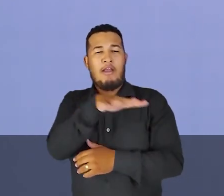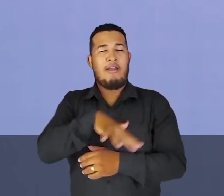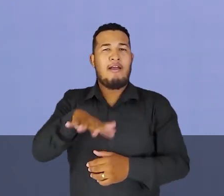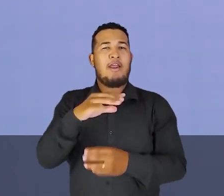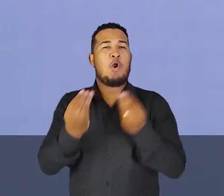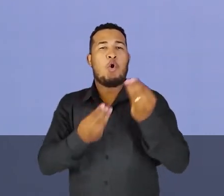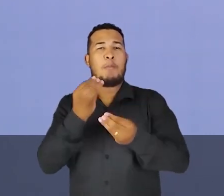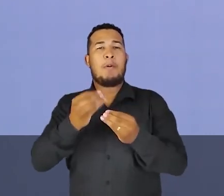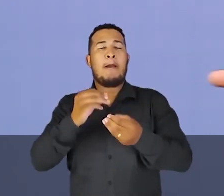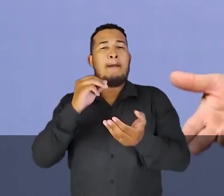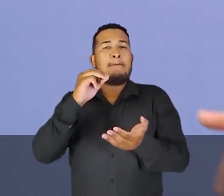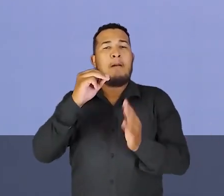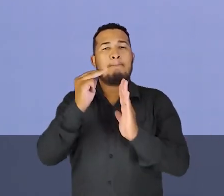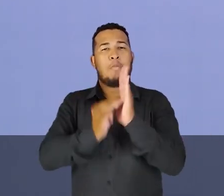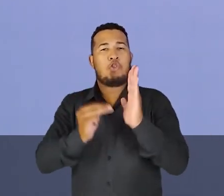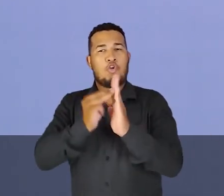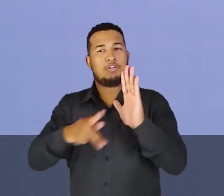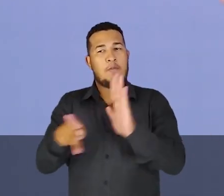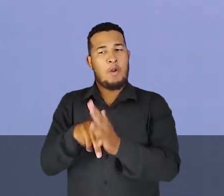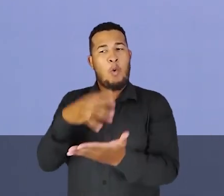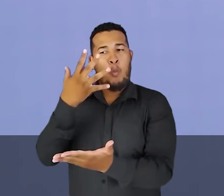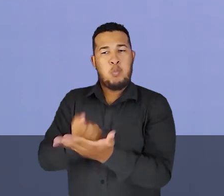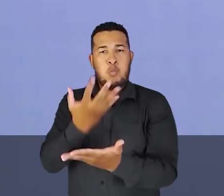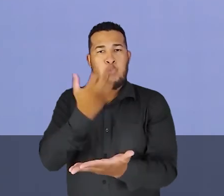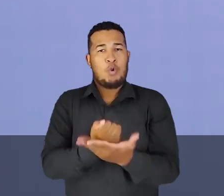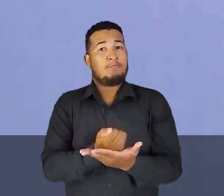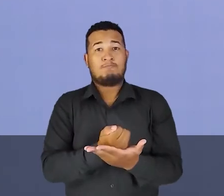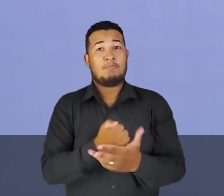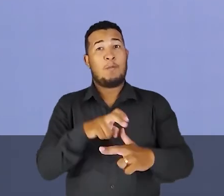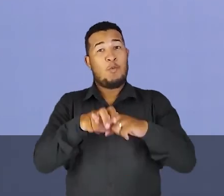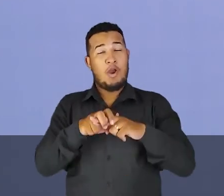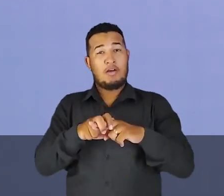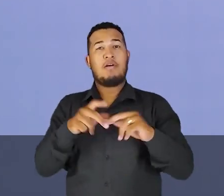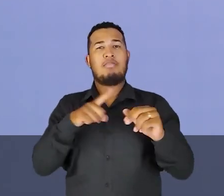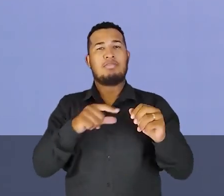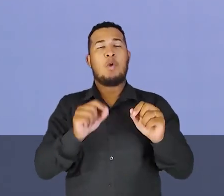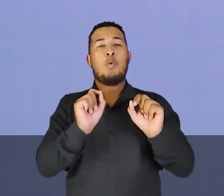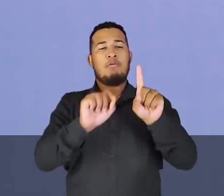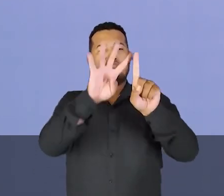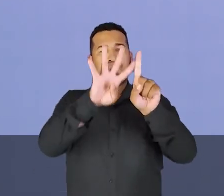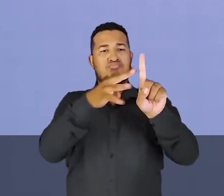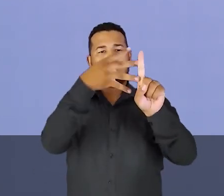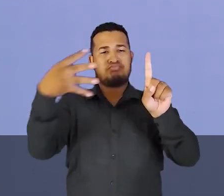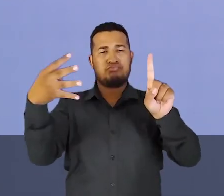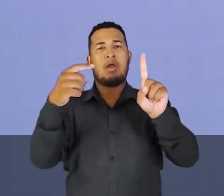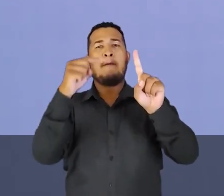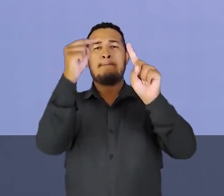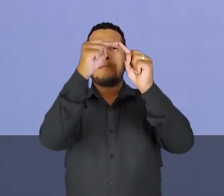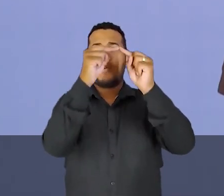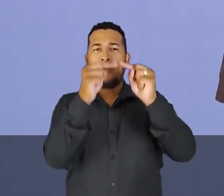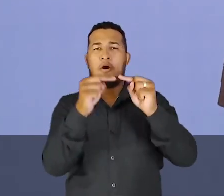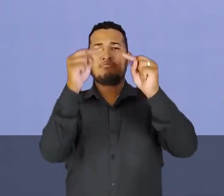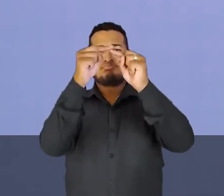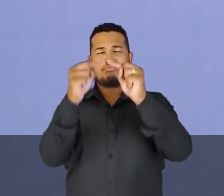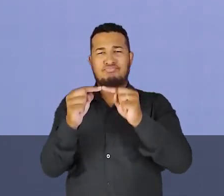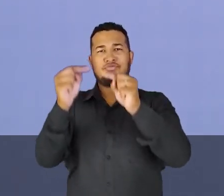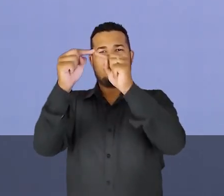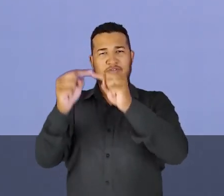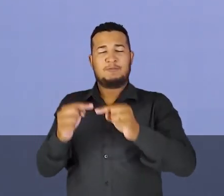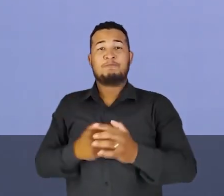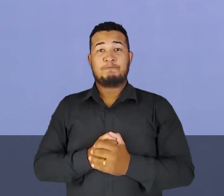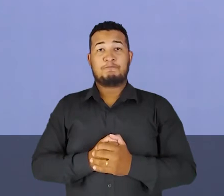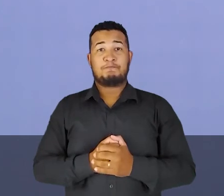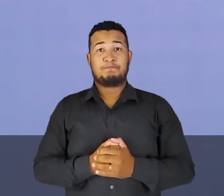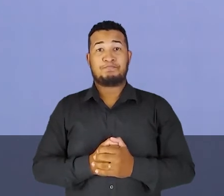como métodos de gravação dessas músicas. Chegaram até nós pelas partituras, por essas notações, né? Bom,